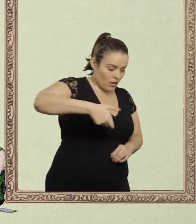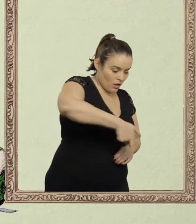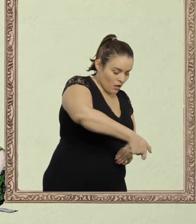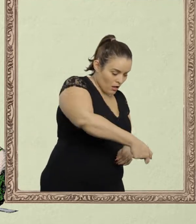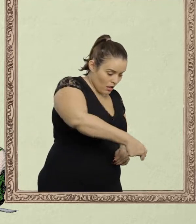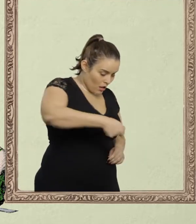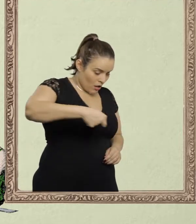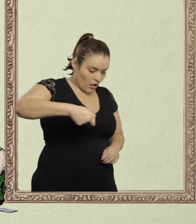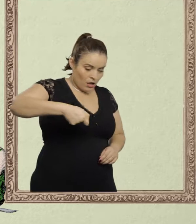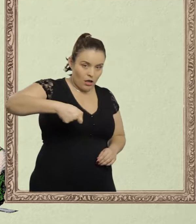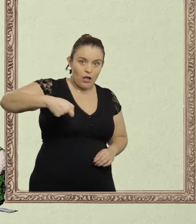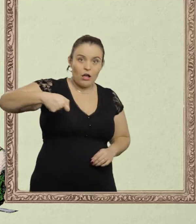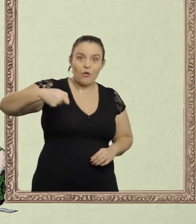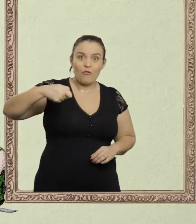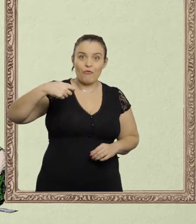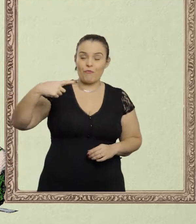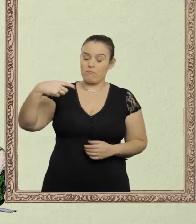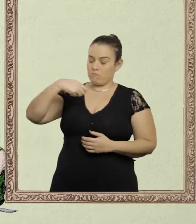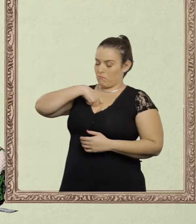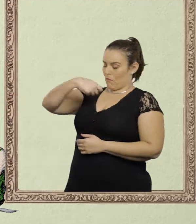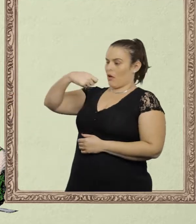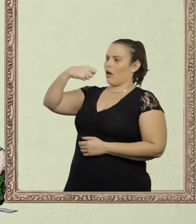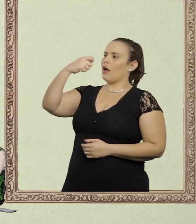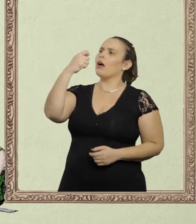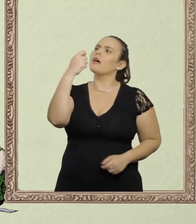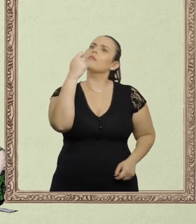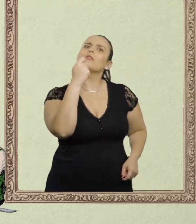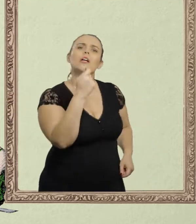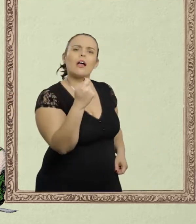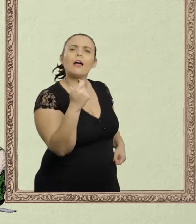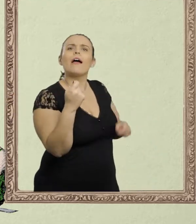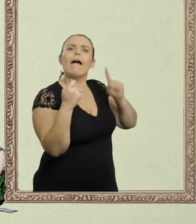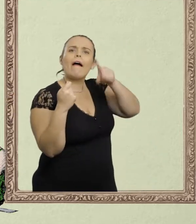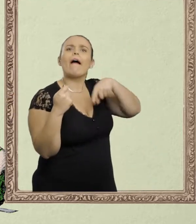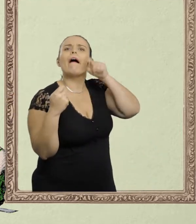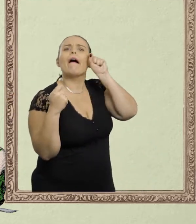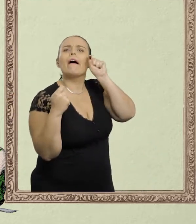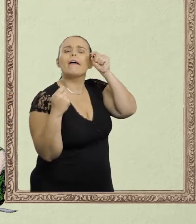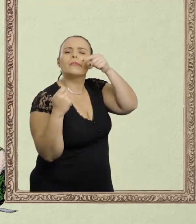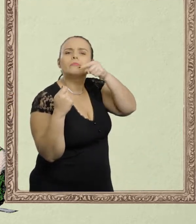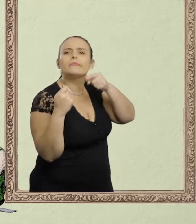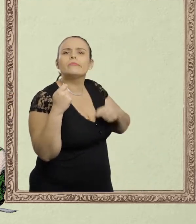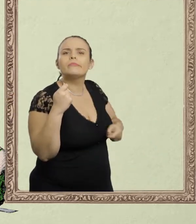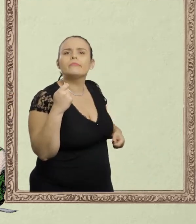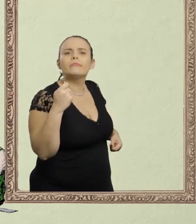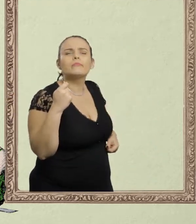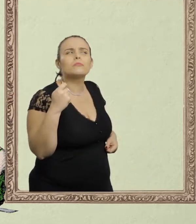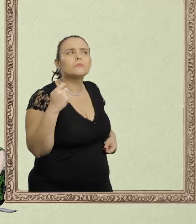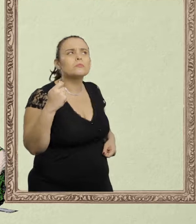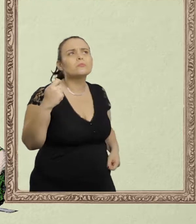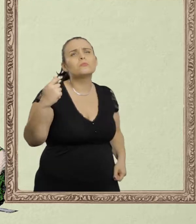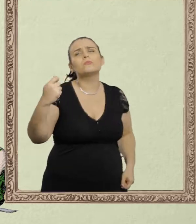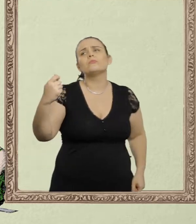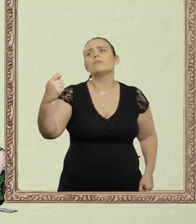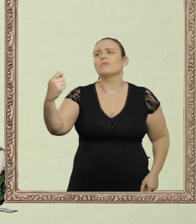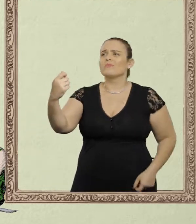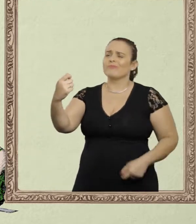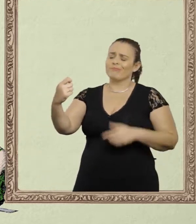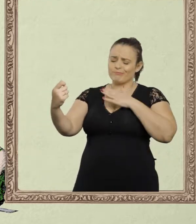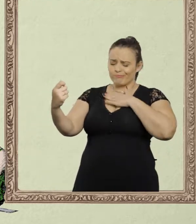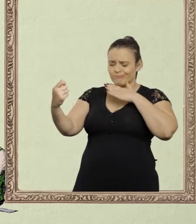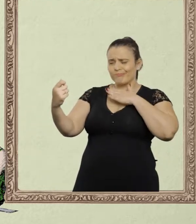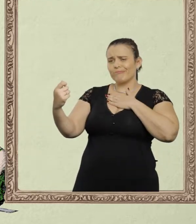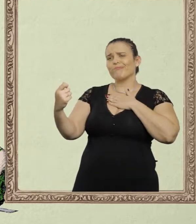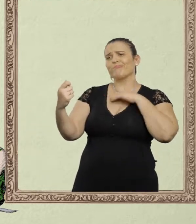menina. Peter ficou bravo e perguntou: "De quem é essa flecha?" Firula respondeu: "É